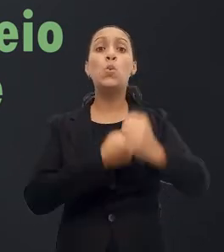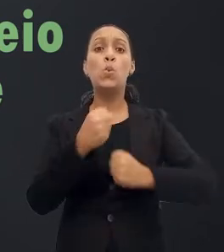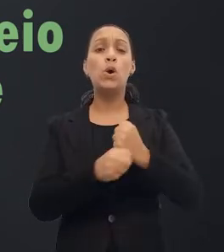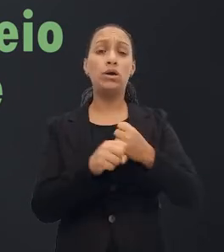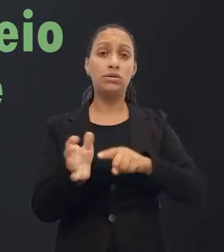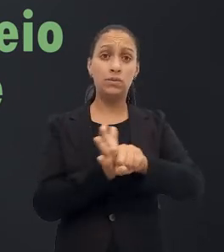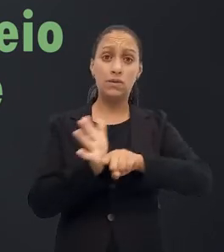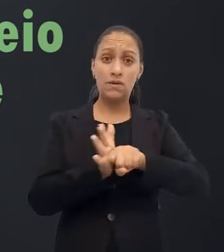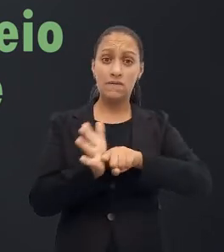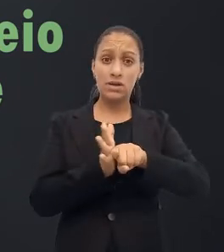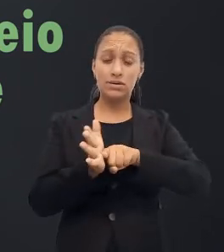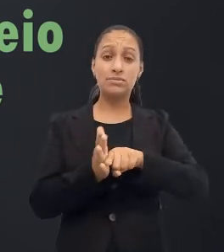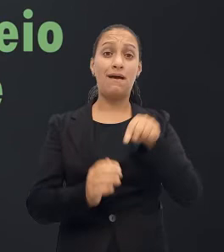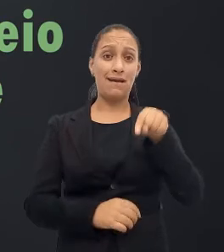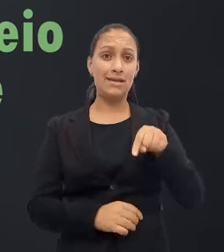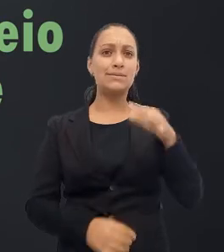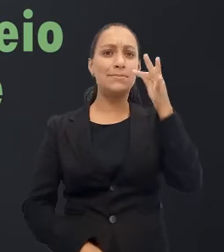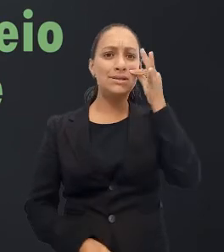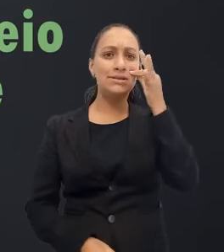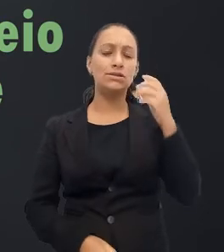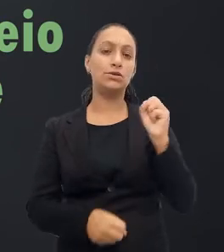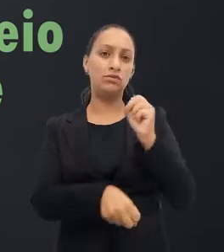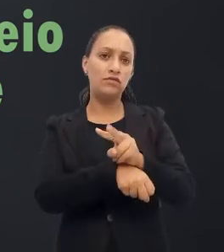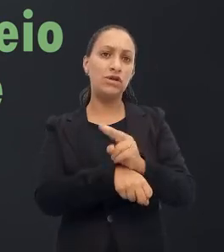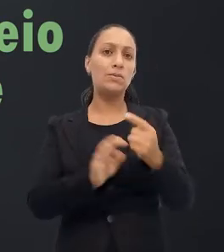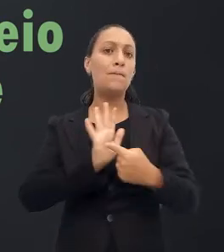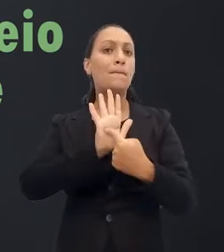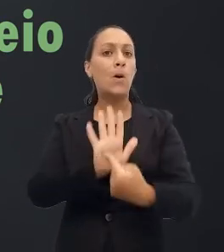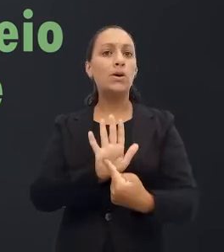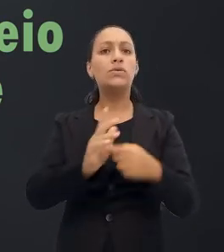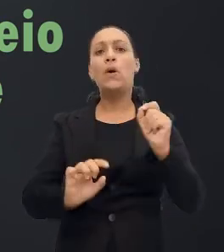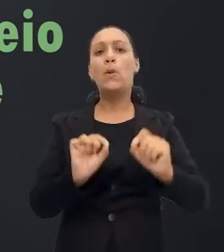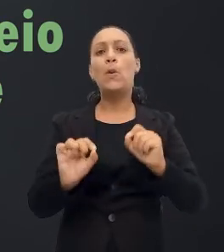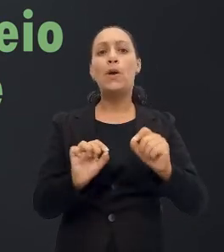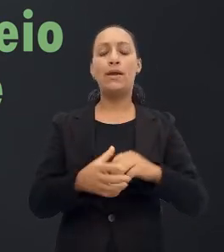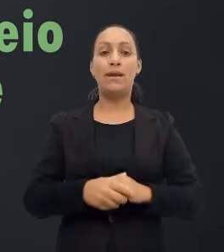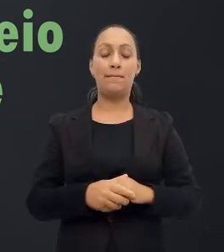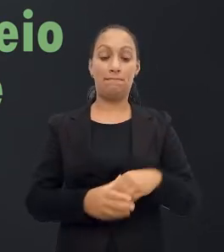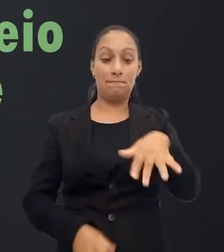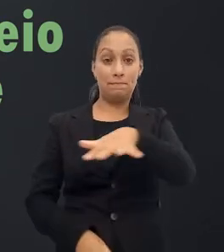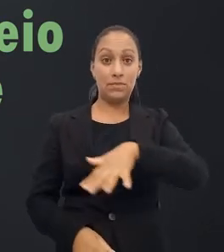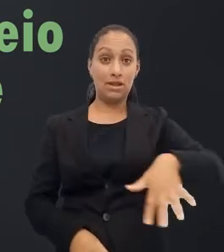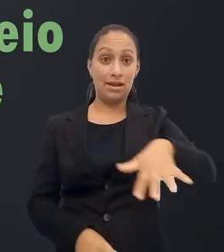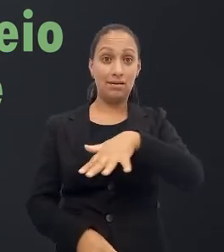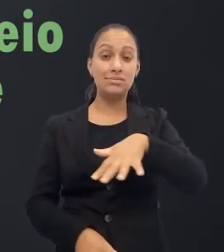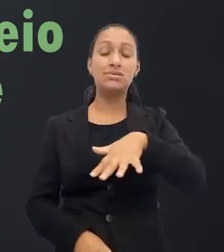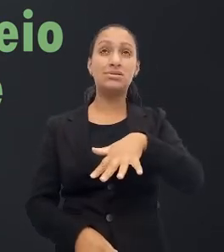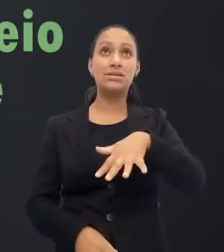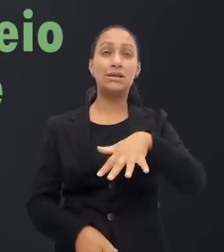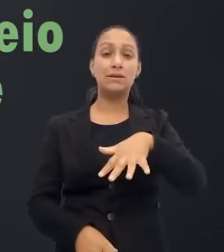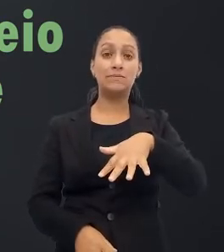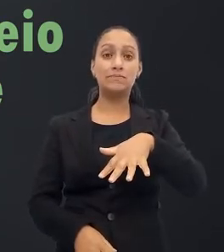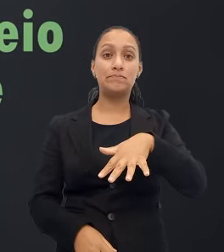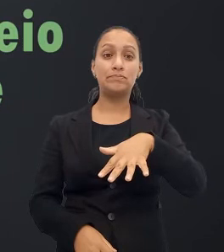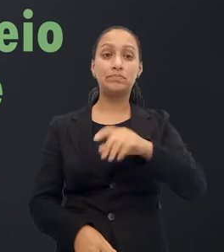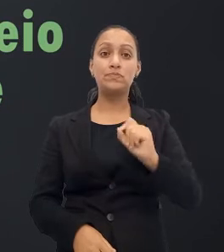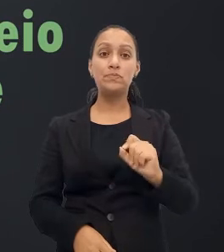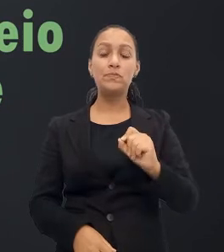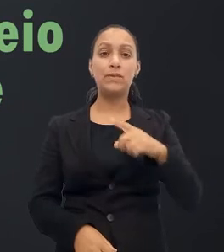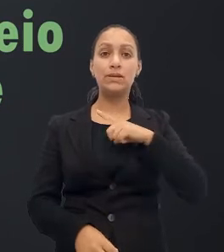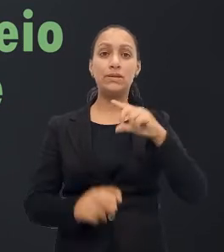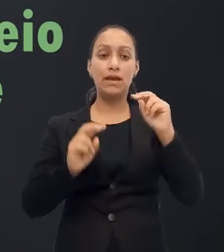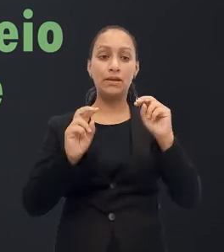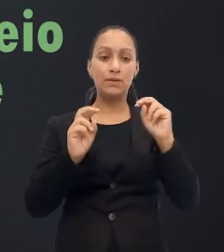Que essa presença do vírus nos mostra que nestes ambientes, à medida que nós temos um recrudescimento